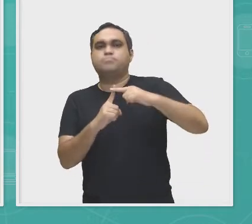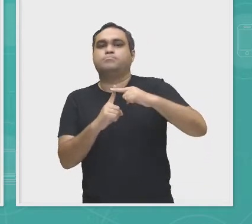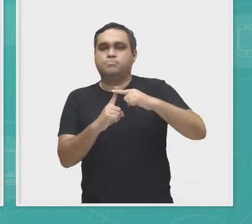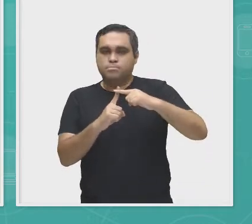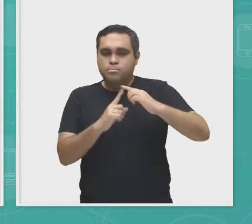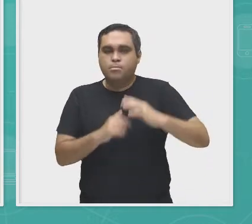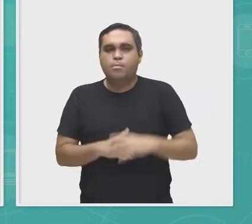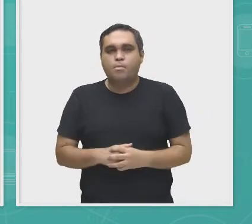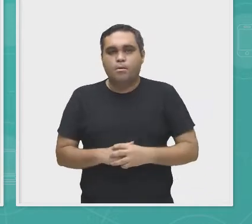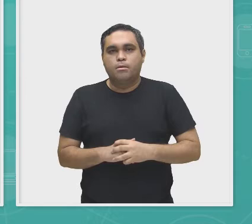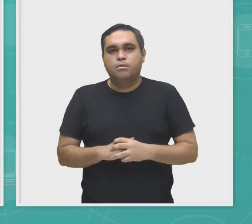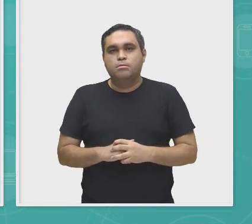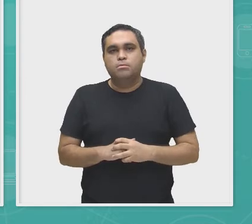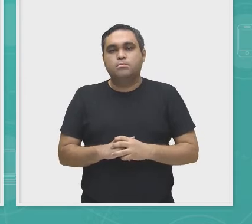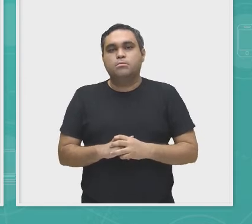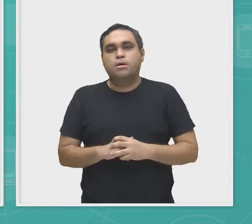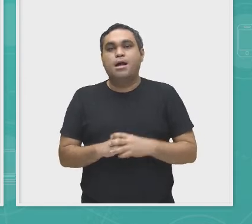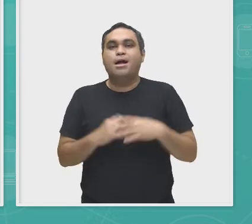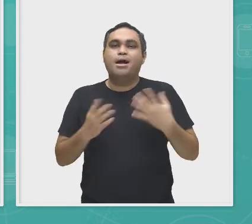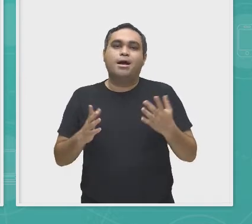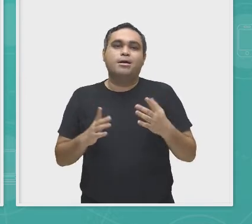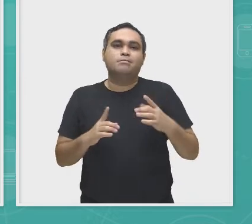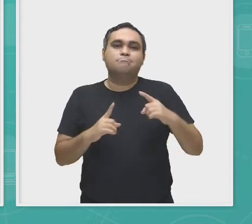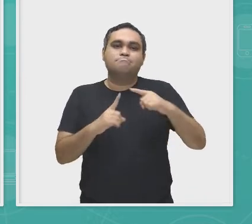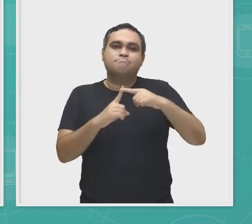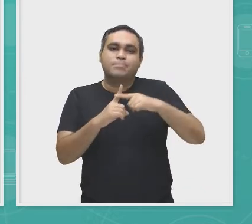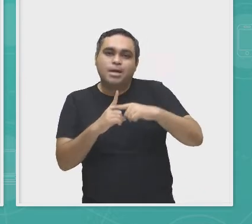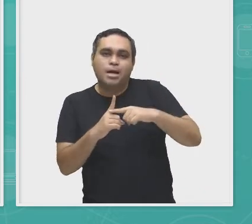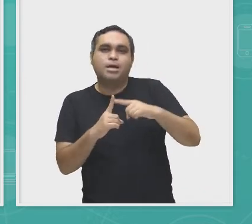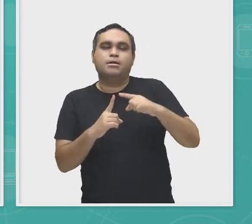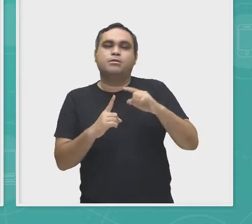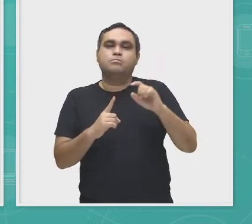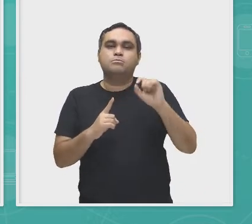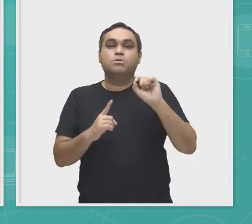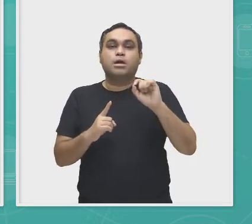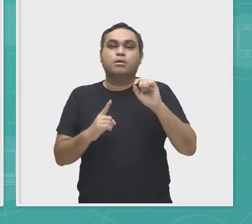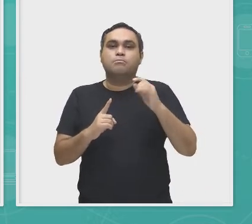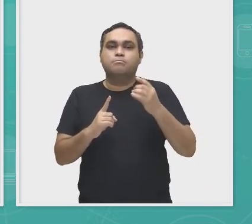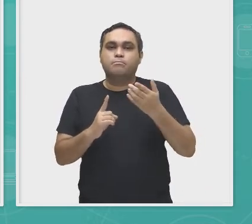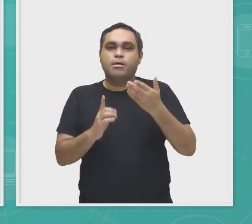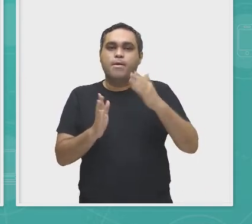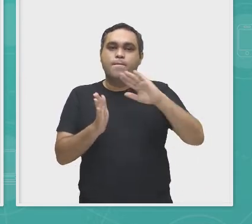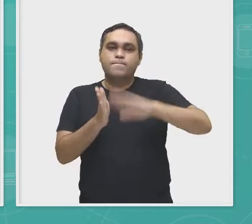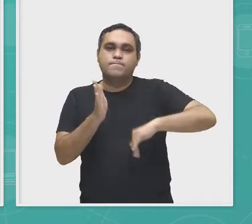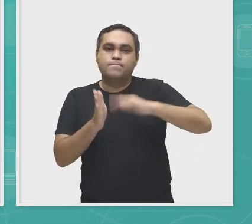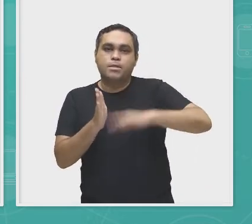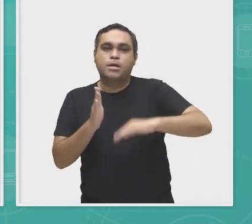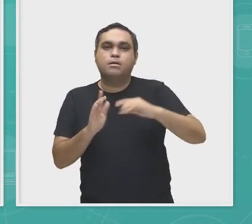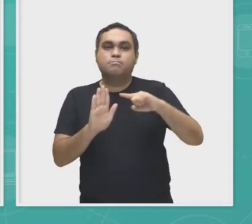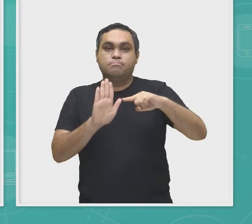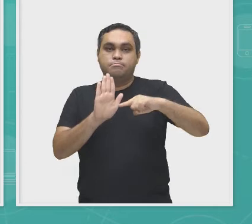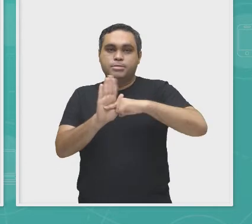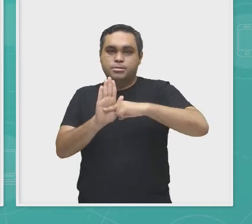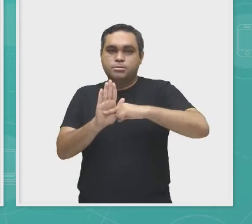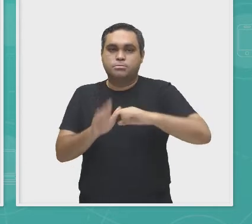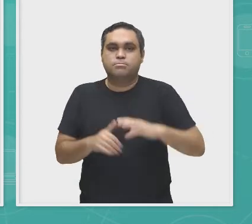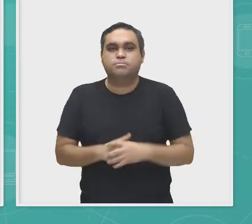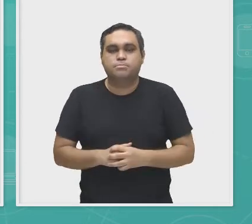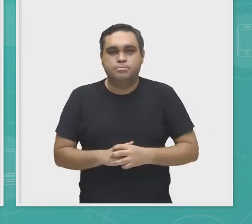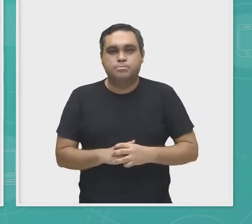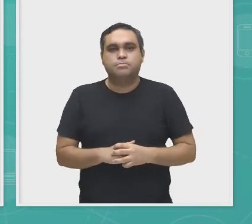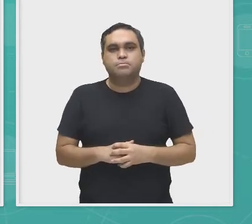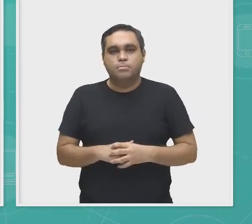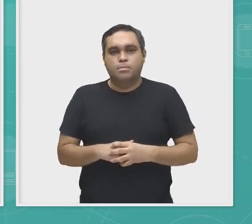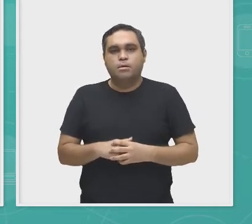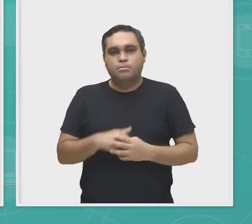aumentou. A temperatura caiu. Se caiu, estamos retirando, estamos diminuindo. Então é um valor